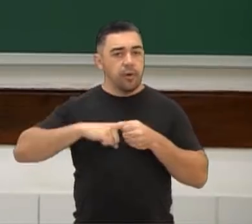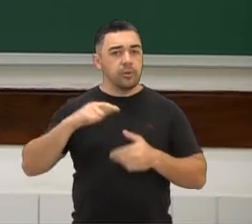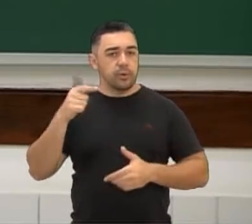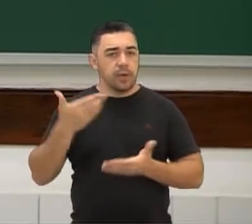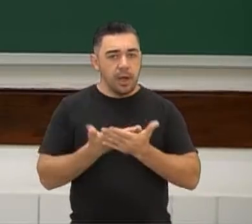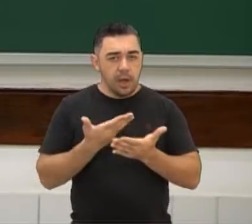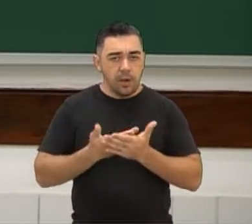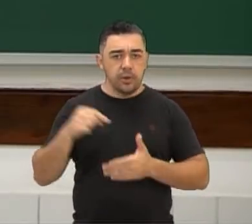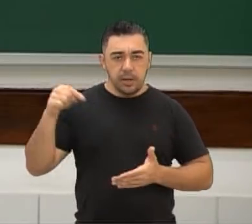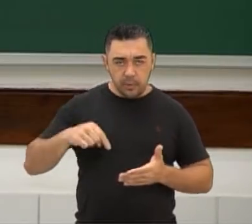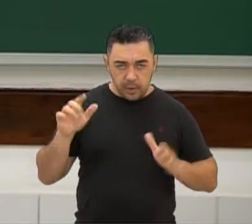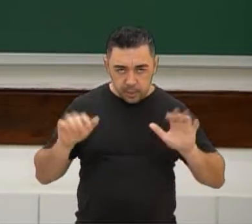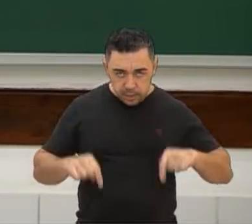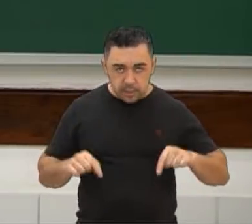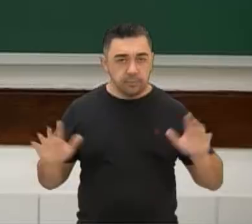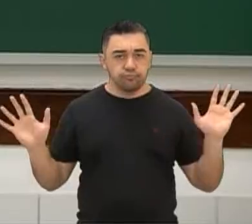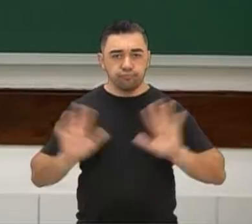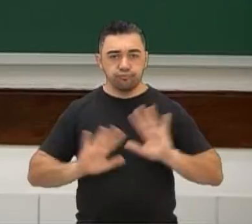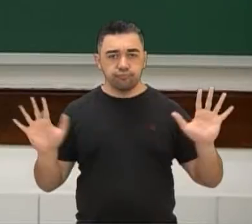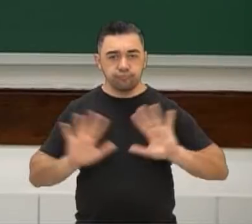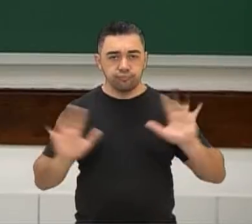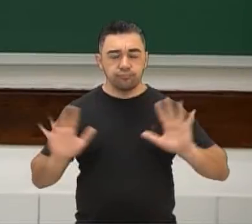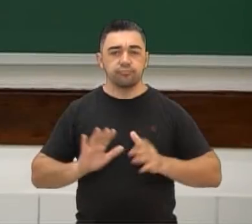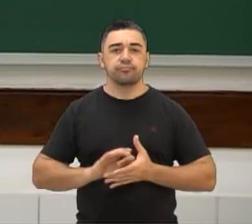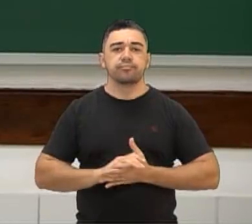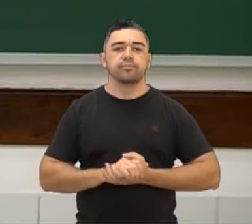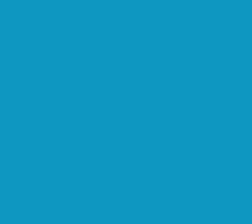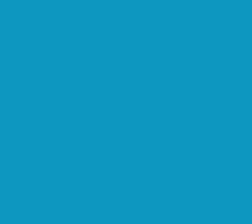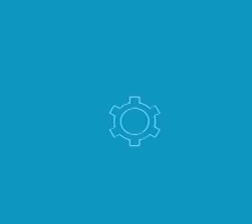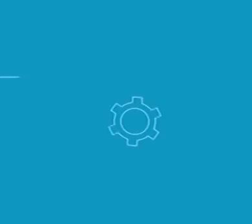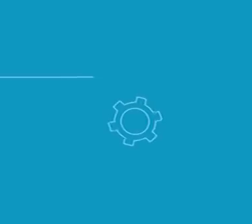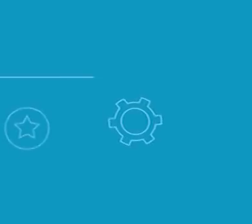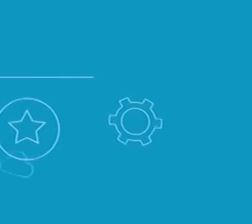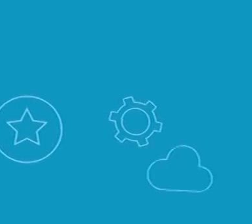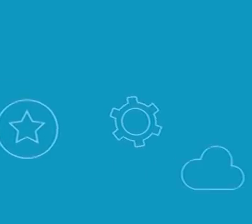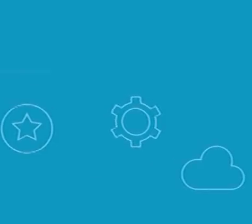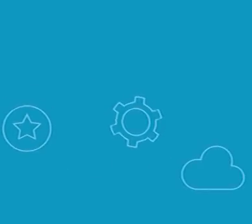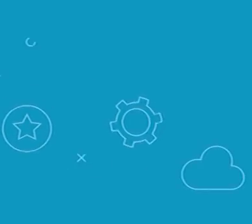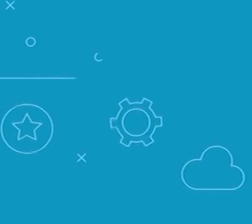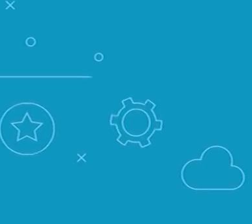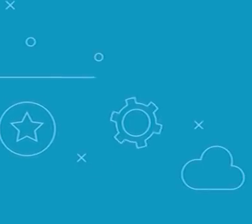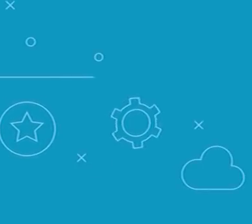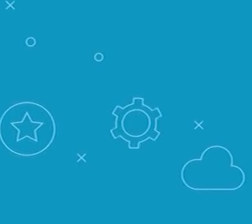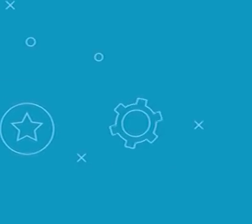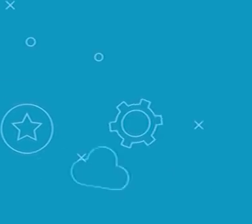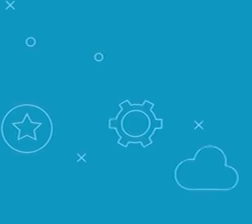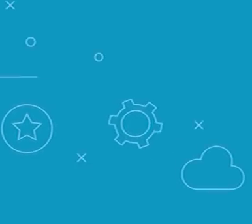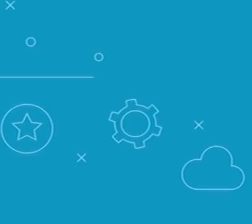próximas aulas. Eu vou ficando por aqui, até a próxima, tchau!